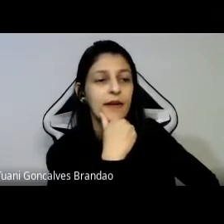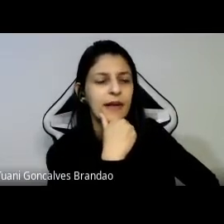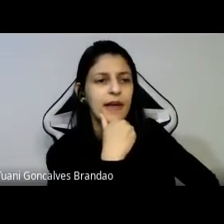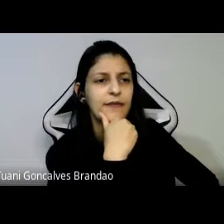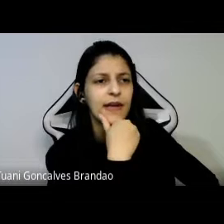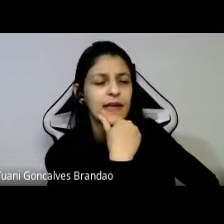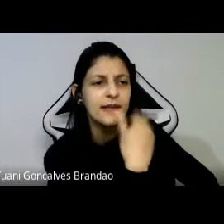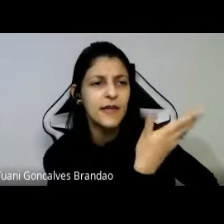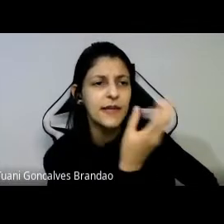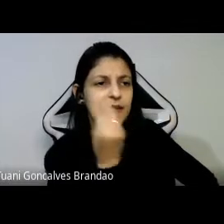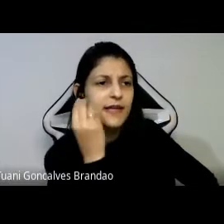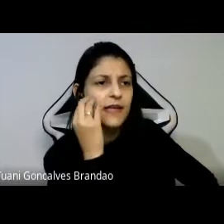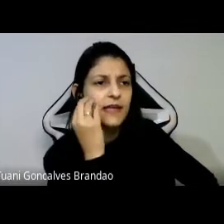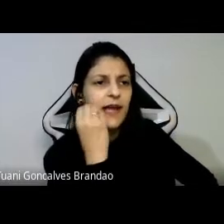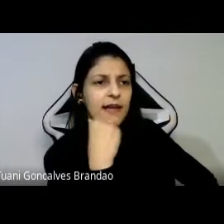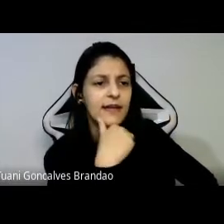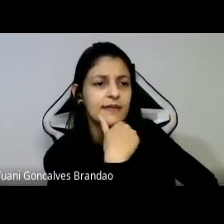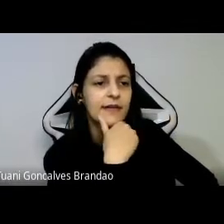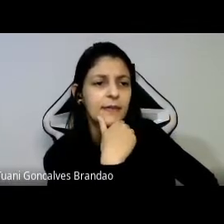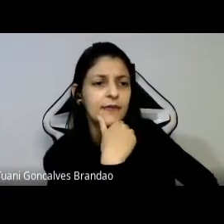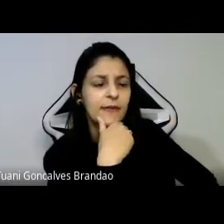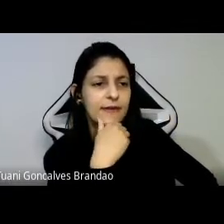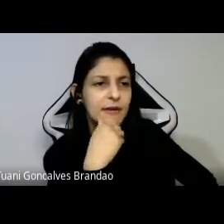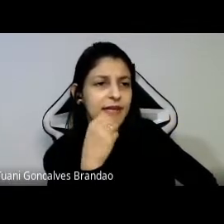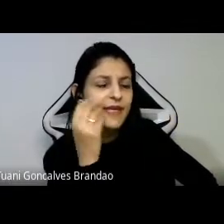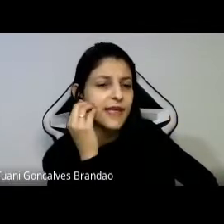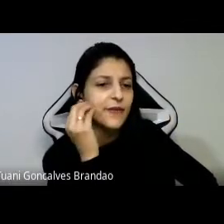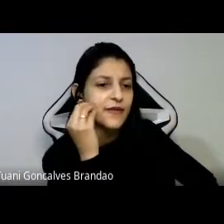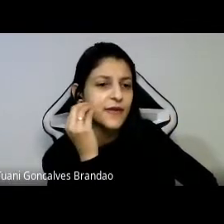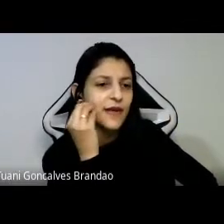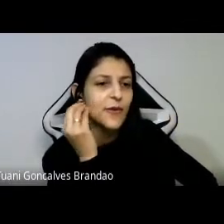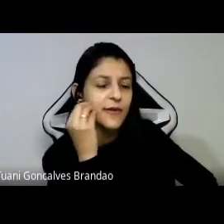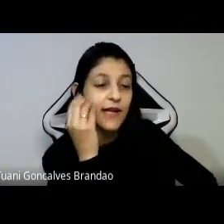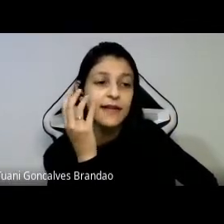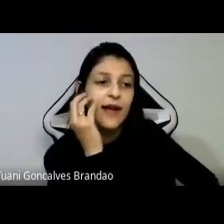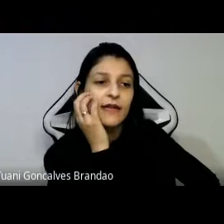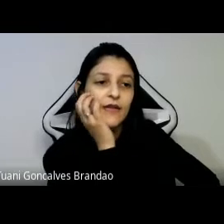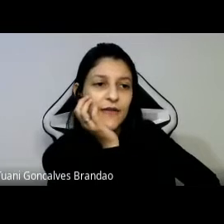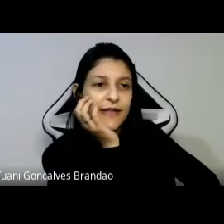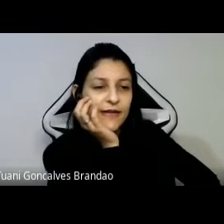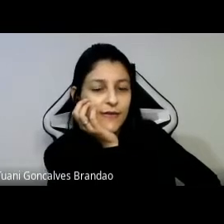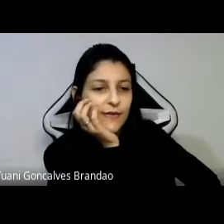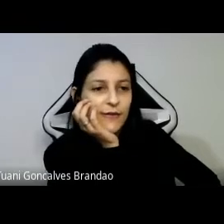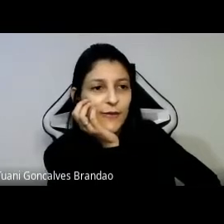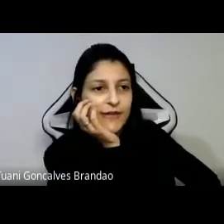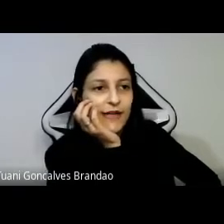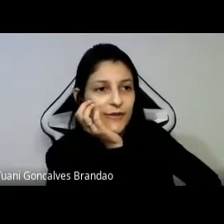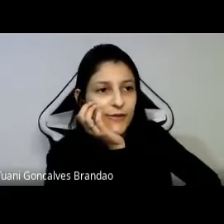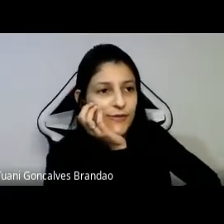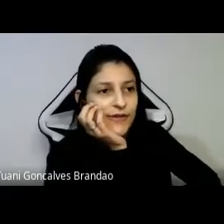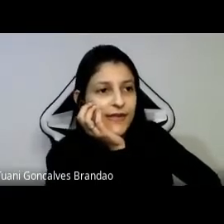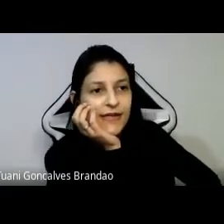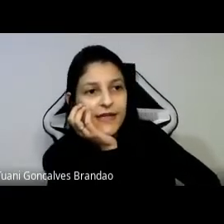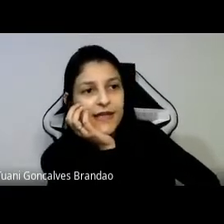Ah, vai, vem aqui, experimenta isso aqui, tenta. Vamos, experimenta aqui, vê se você gosta. Ah, tá, deixa eu ver, tá, se eu vou gostar